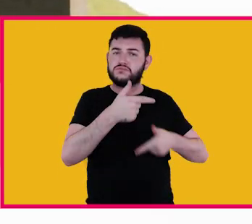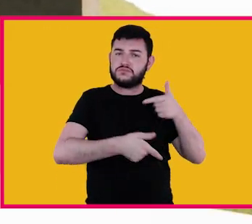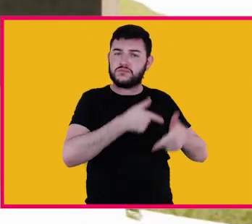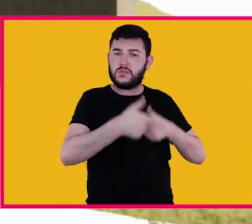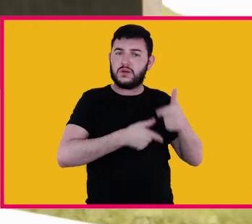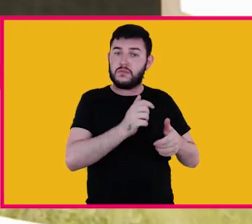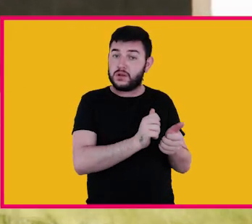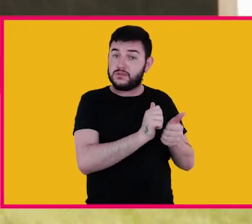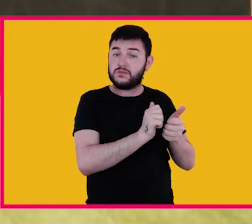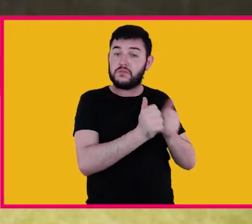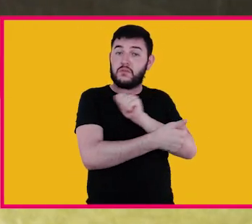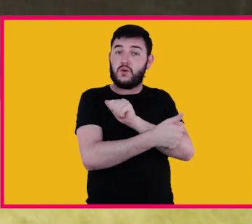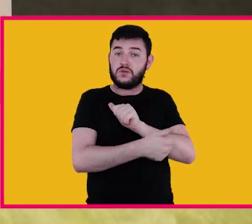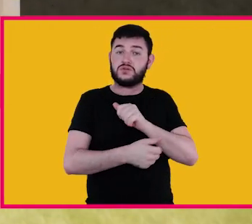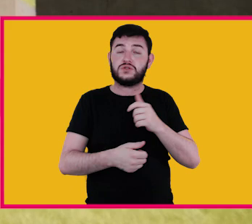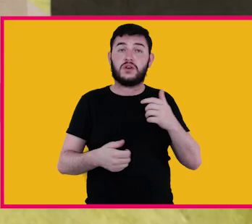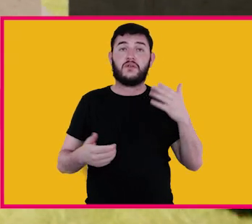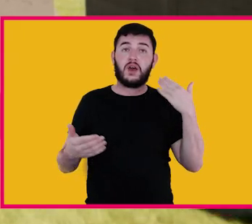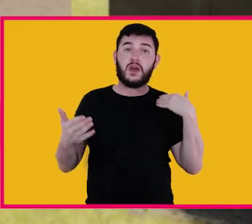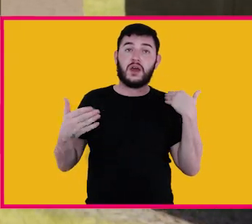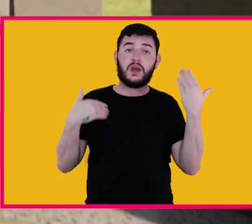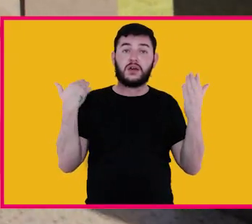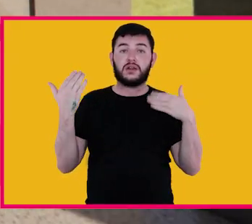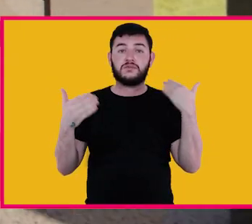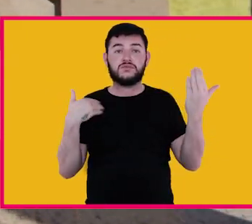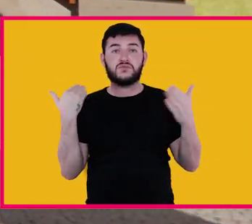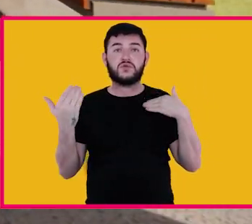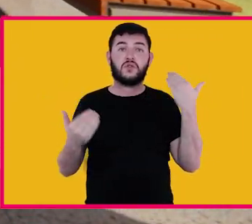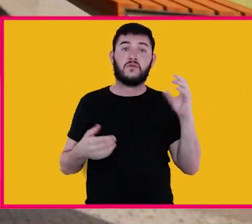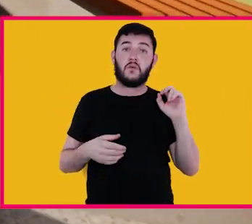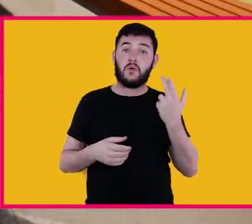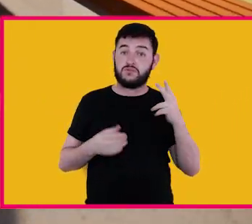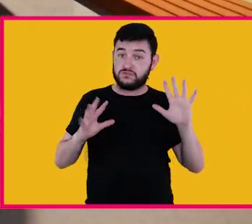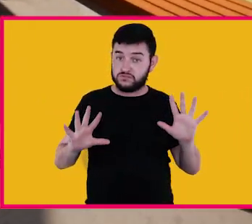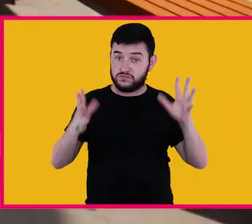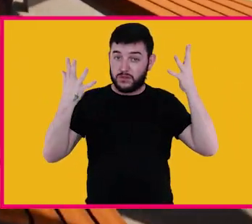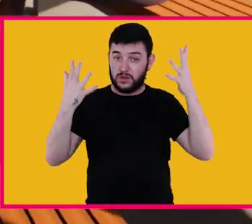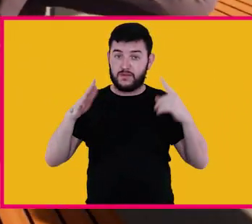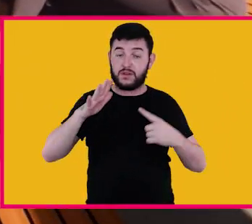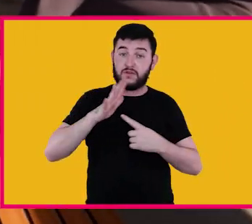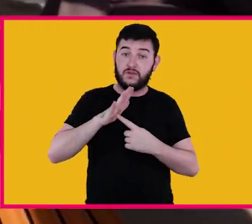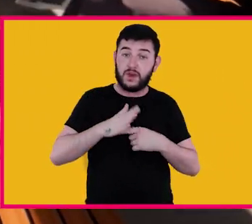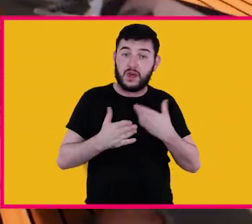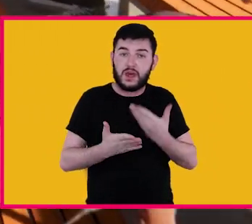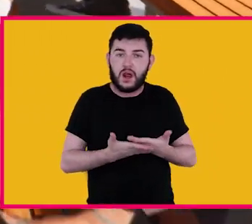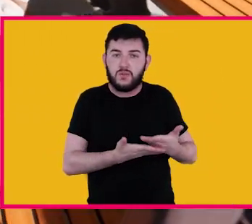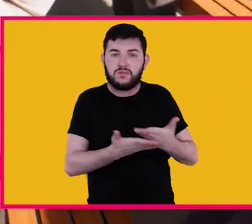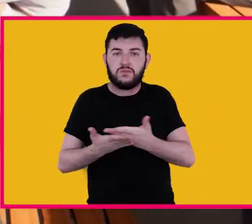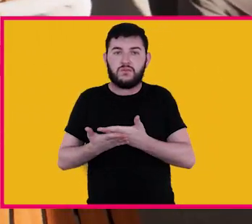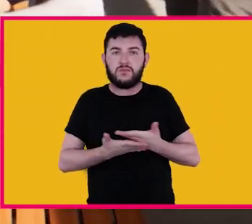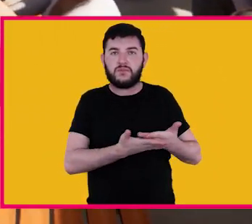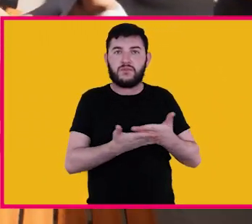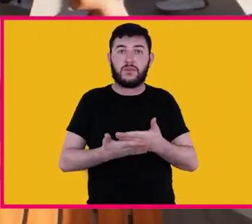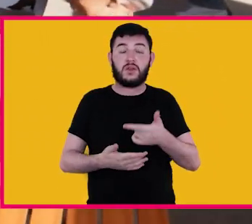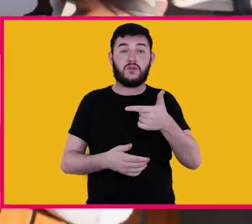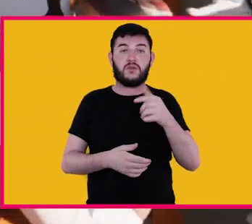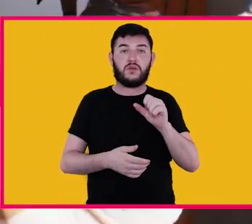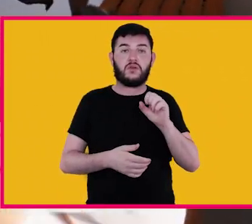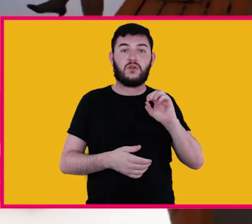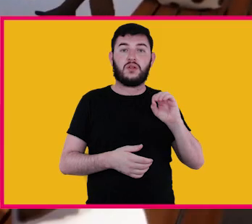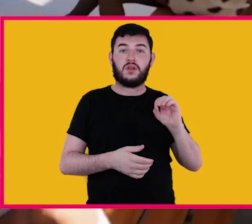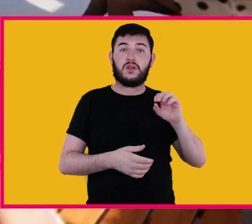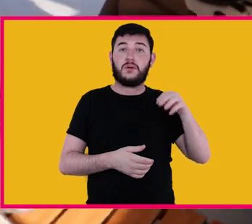atividades esportivas, recreativas, como eventualmente de eventos, feiras, aulões. Ele é um espaço de 280 metros